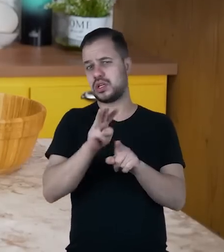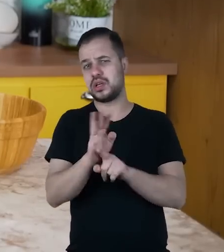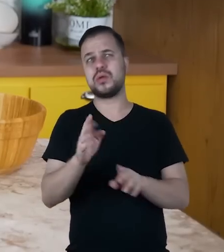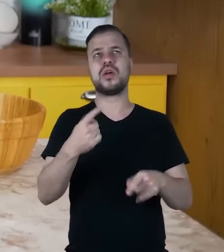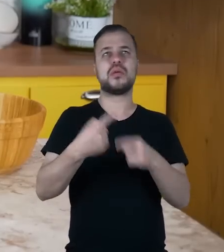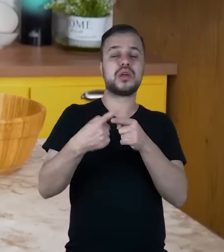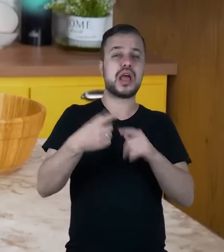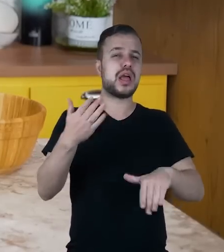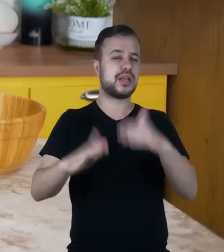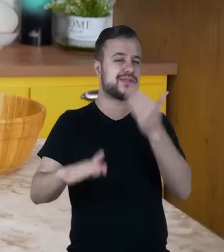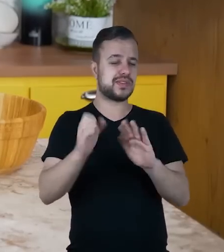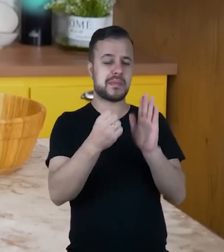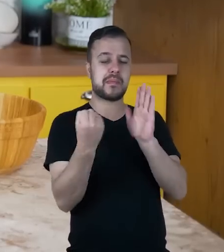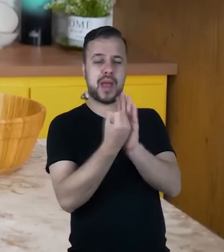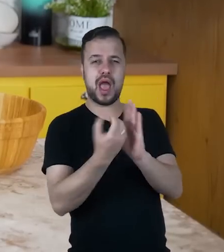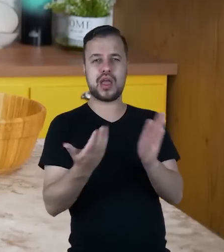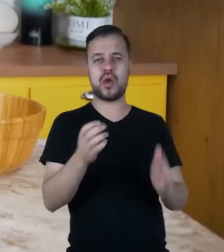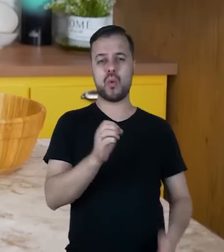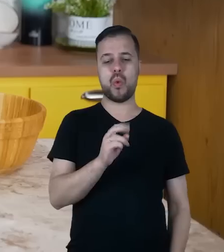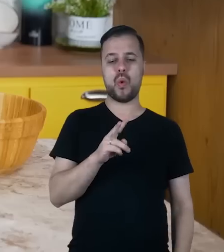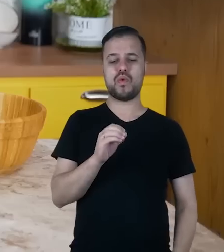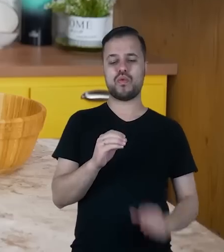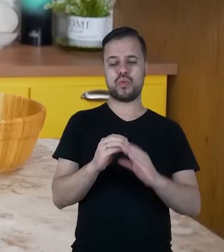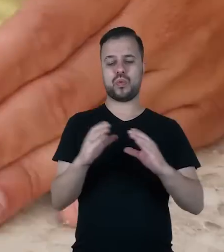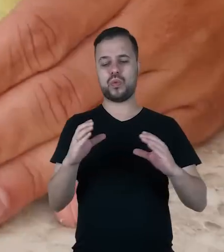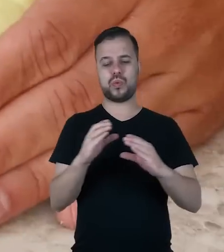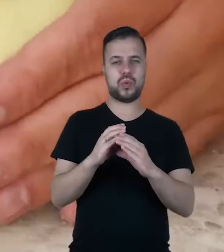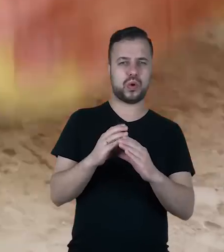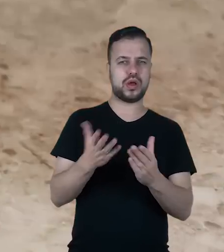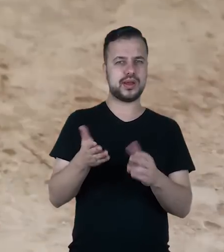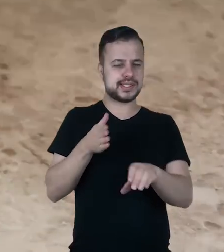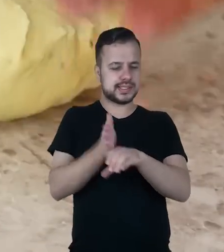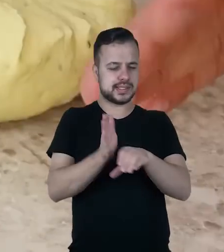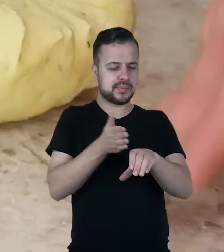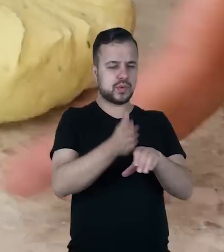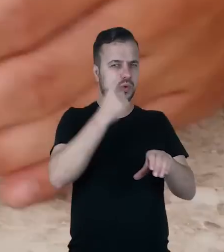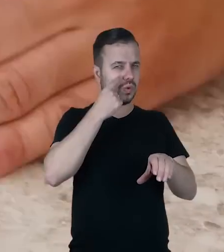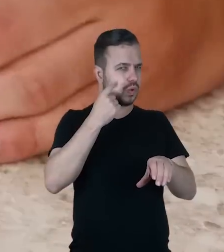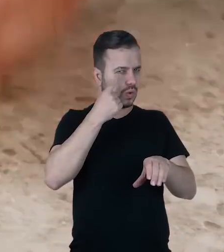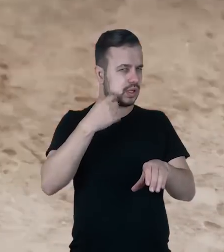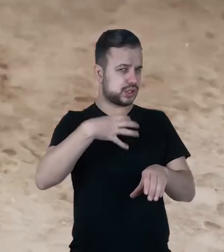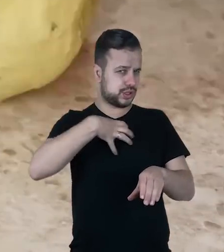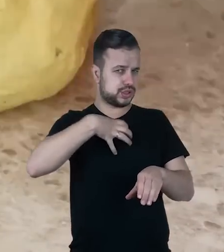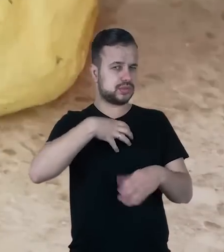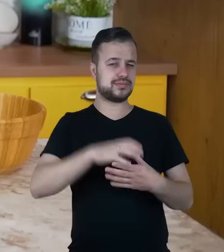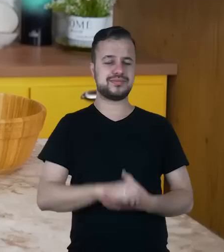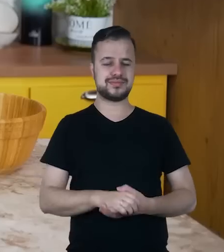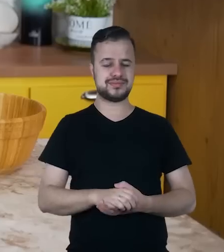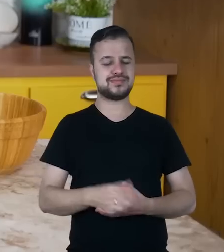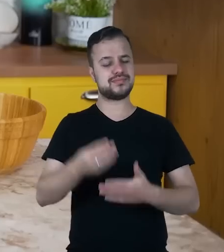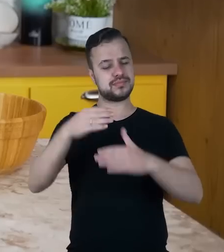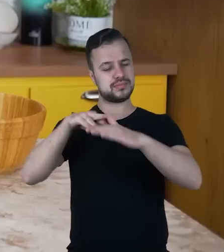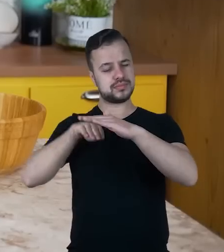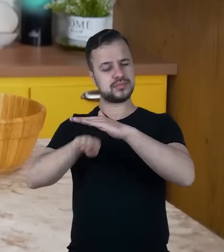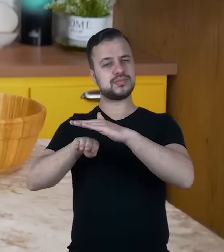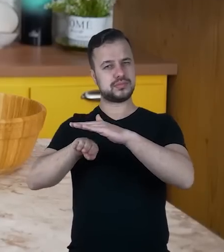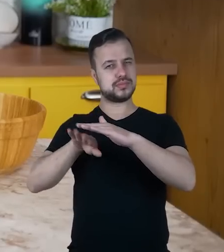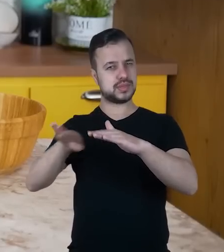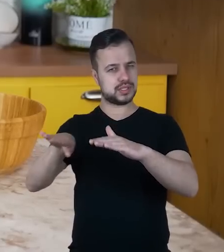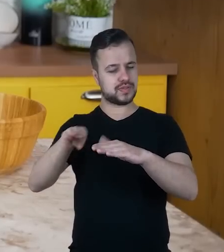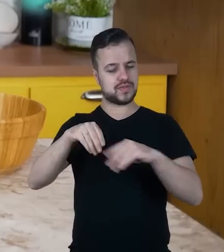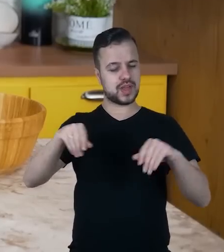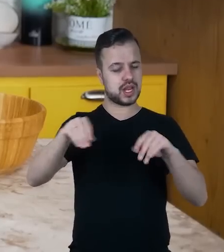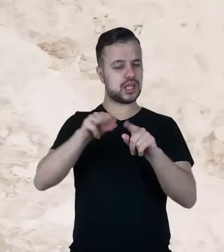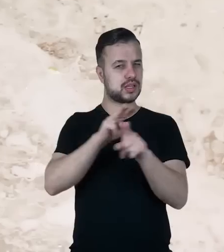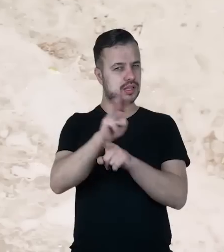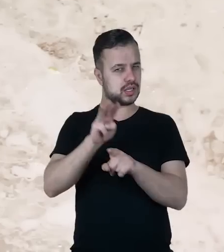vai depender da marca da farinha de trigo, do tamanho do ovo, de vários fatores, do tamanho da cebola. Então, reserve um